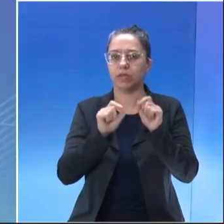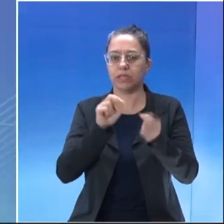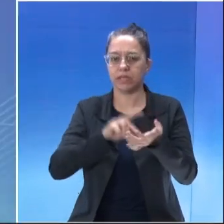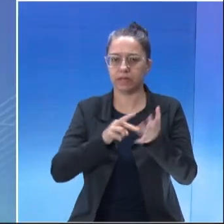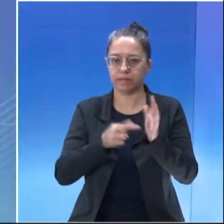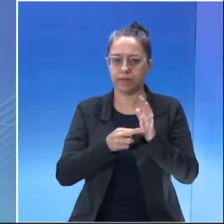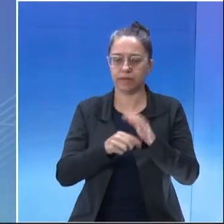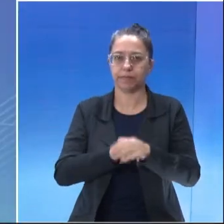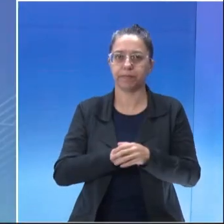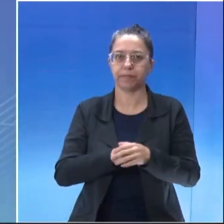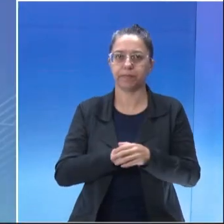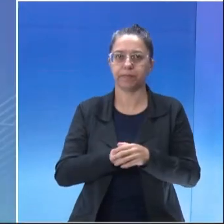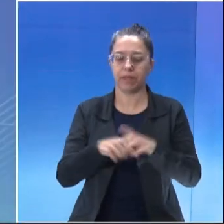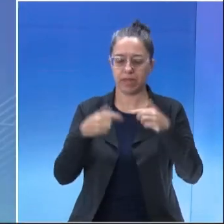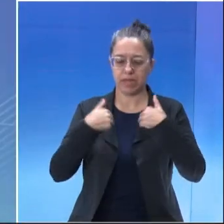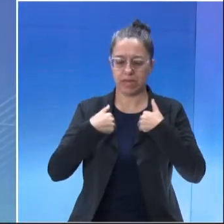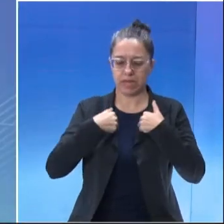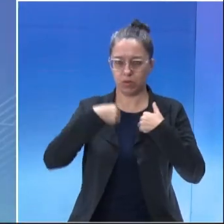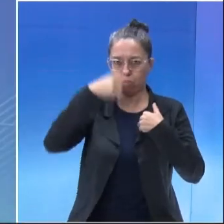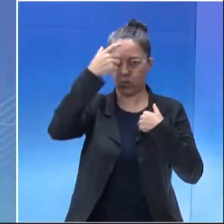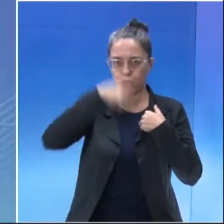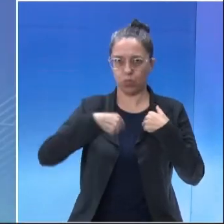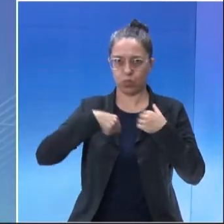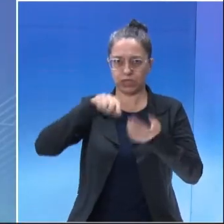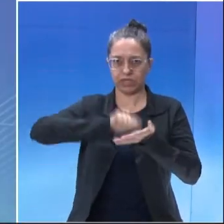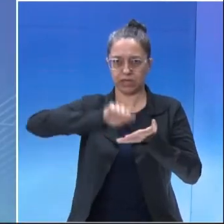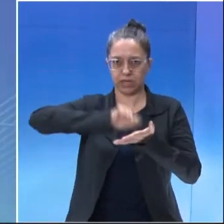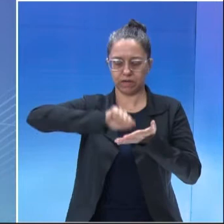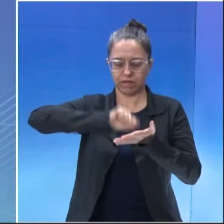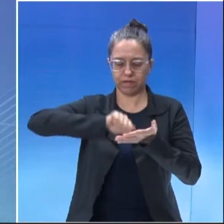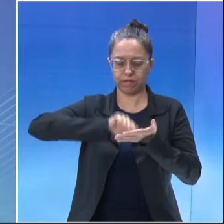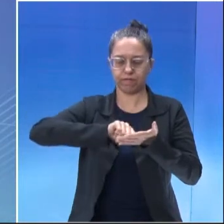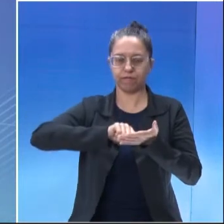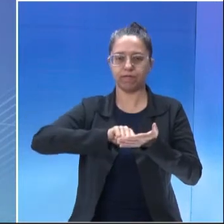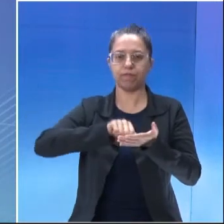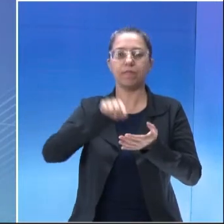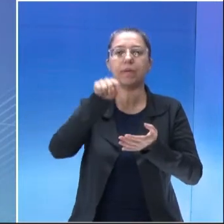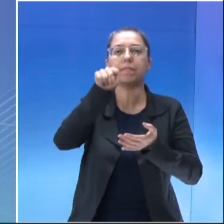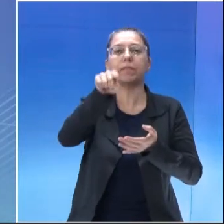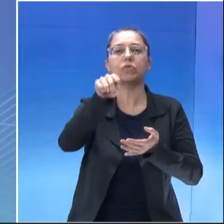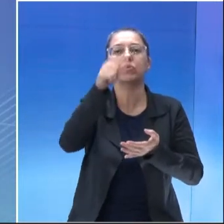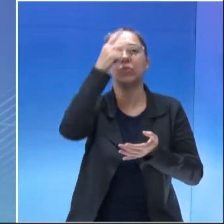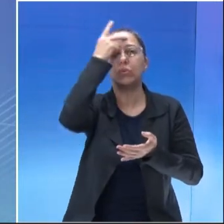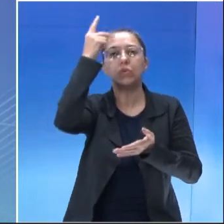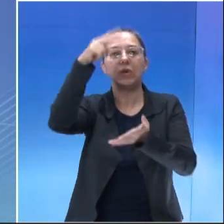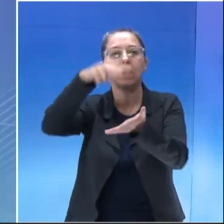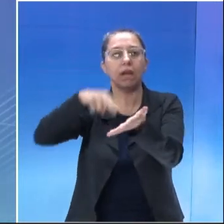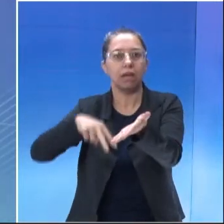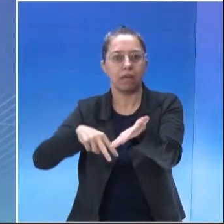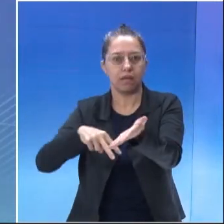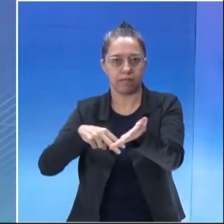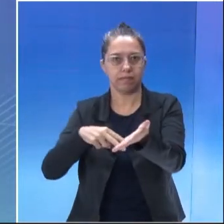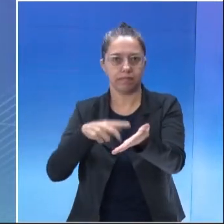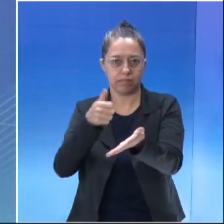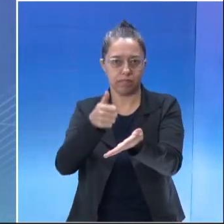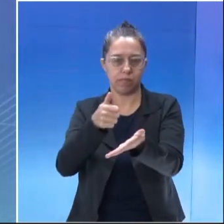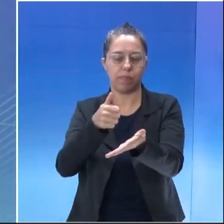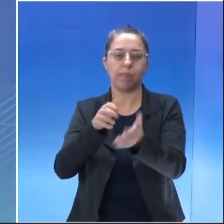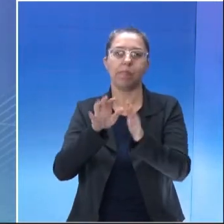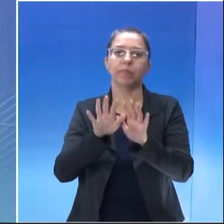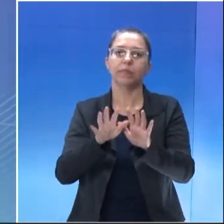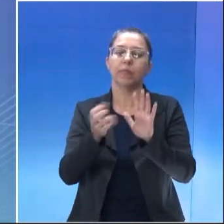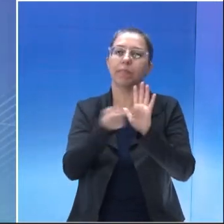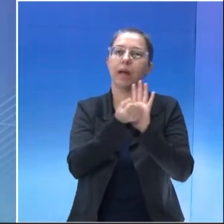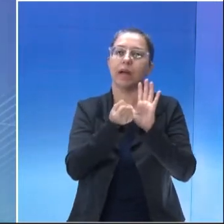Eu, escritor, estou escrevendo um texto, eu escrevo para alguém, para um leitor. Então, essas marcas de interlocução,